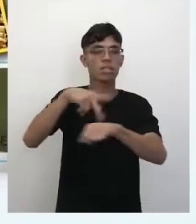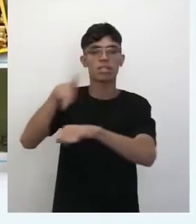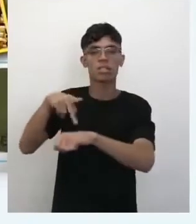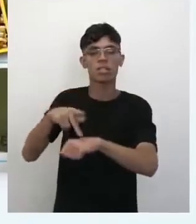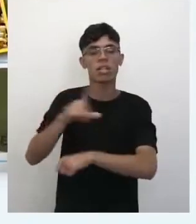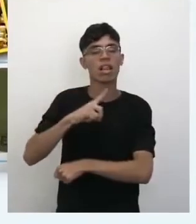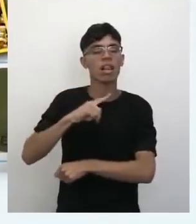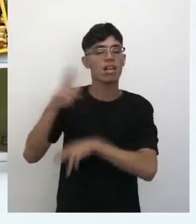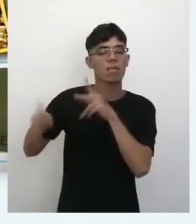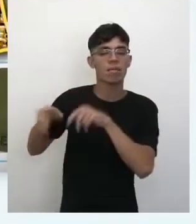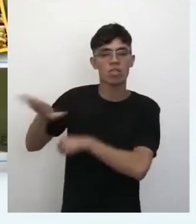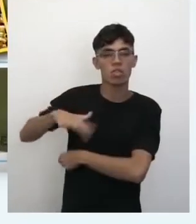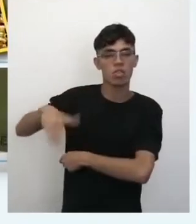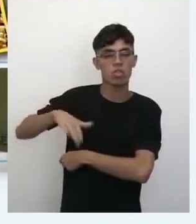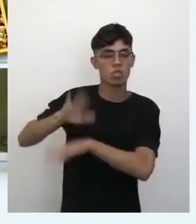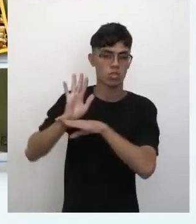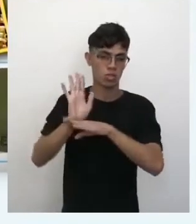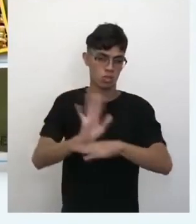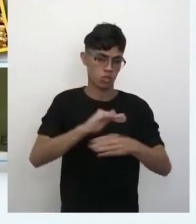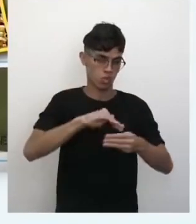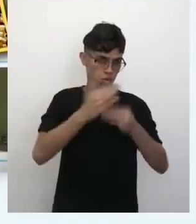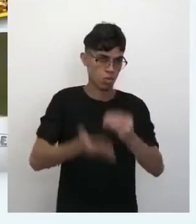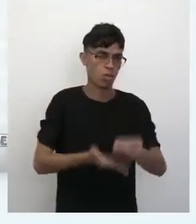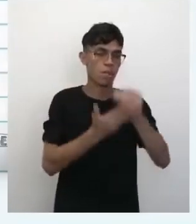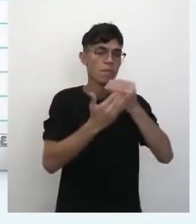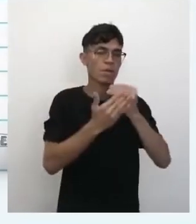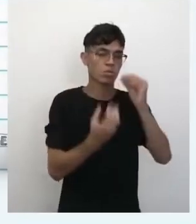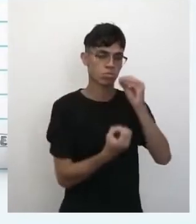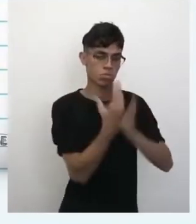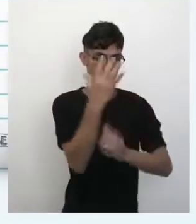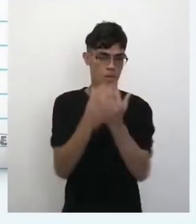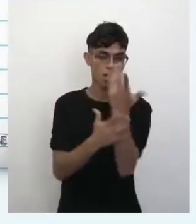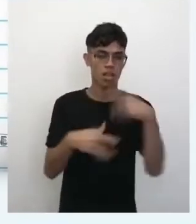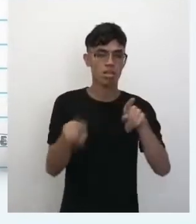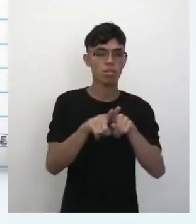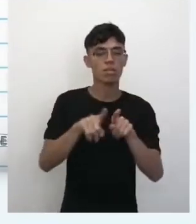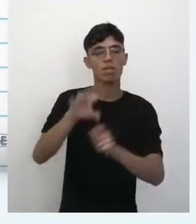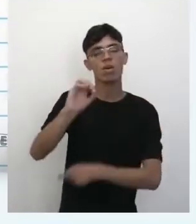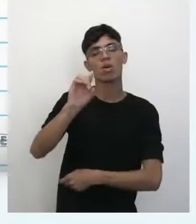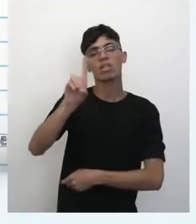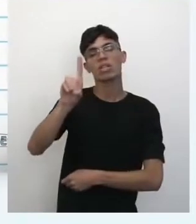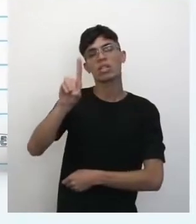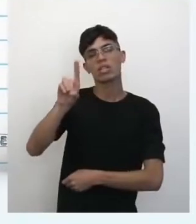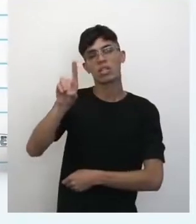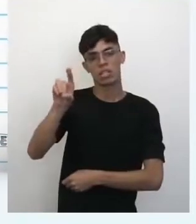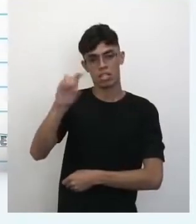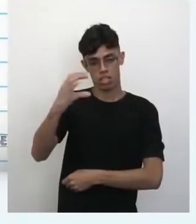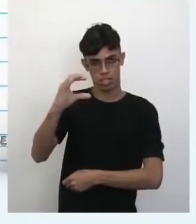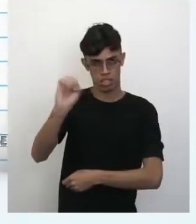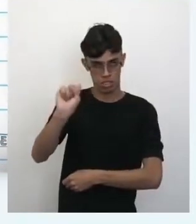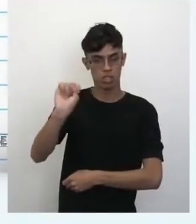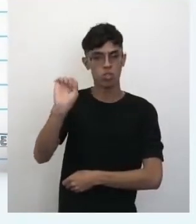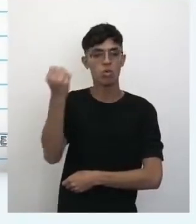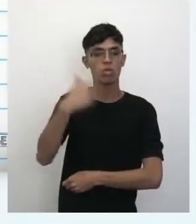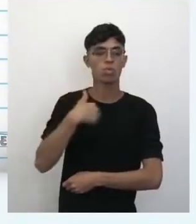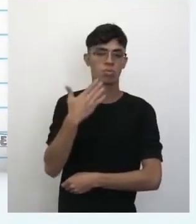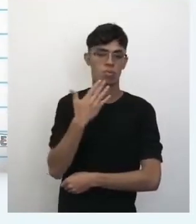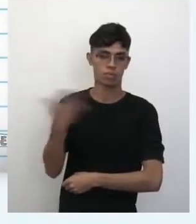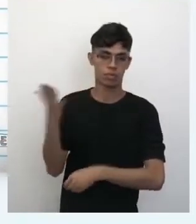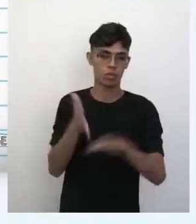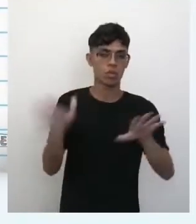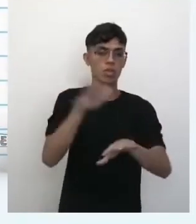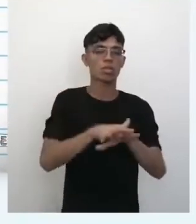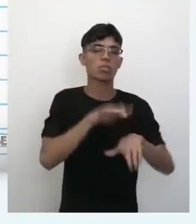aos indivíduos que promovem esse crescimento? O ODS 8 também se preocupa com eles, ao buscar a inclusão, o emprego pleno